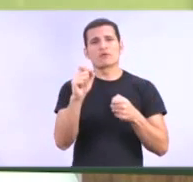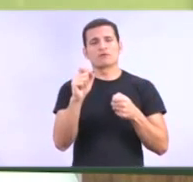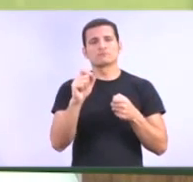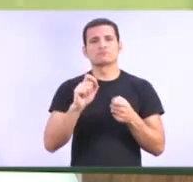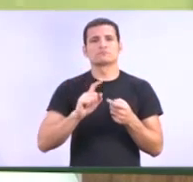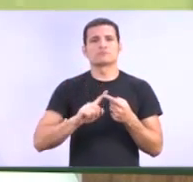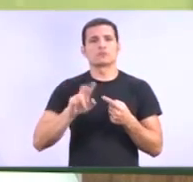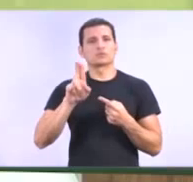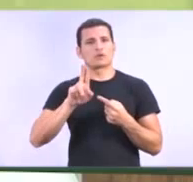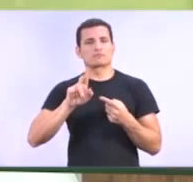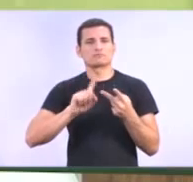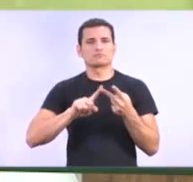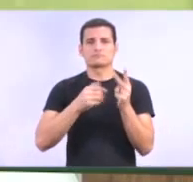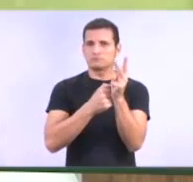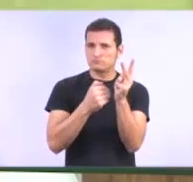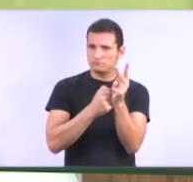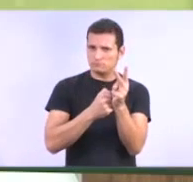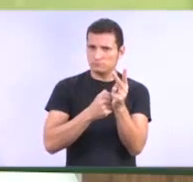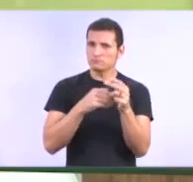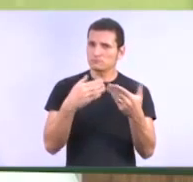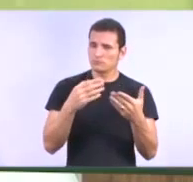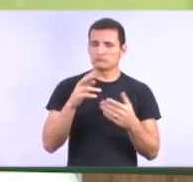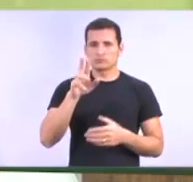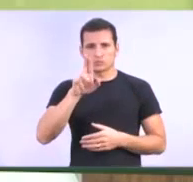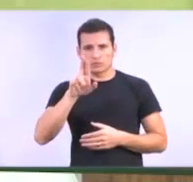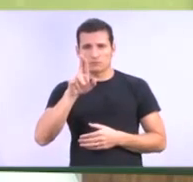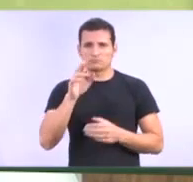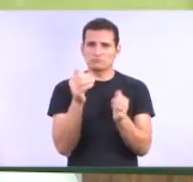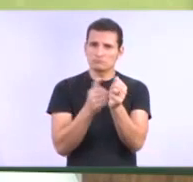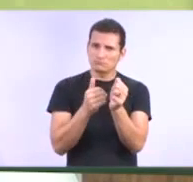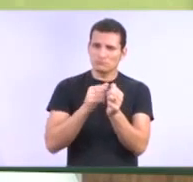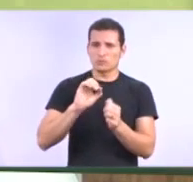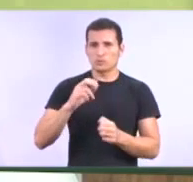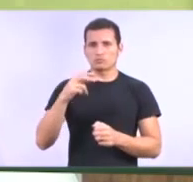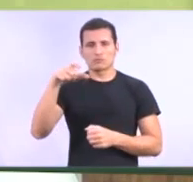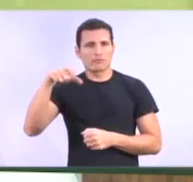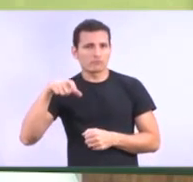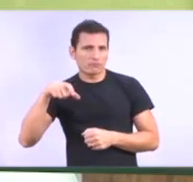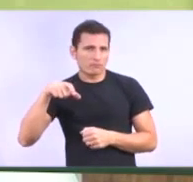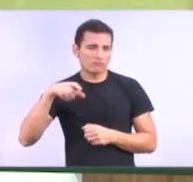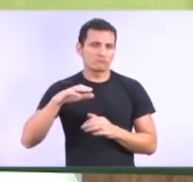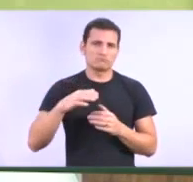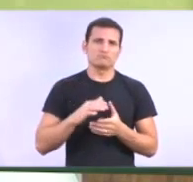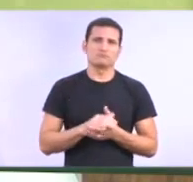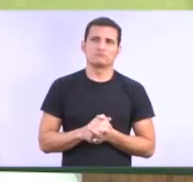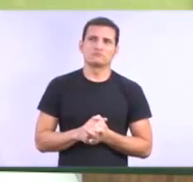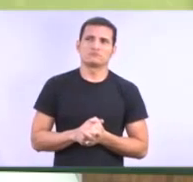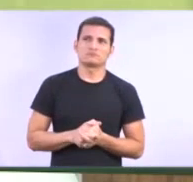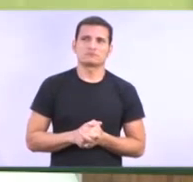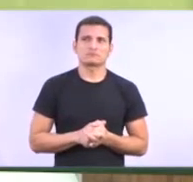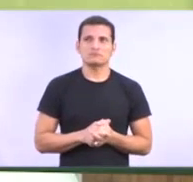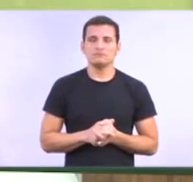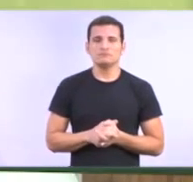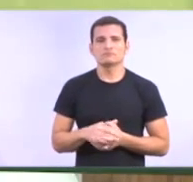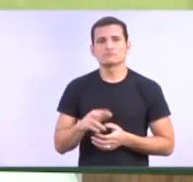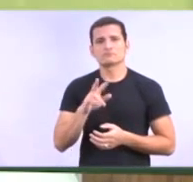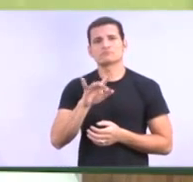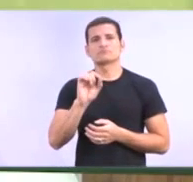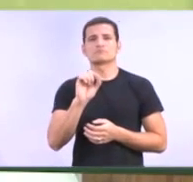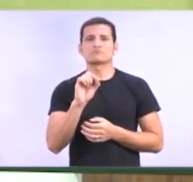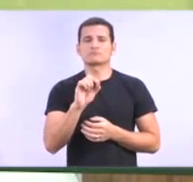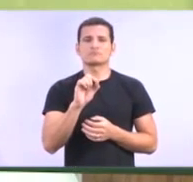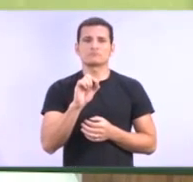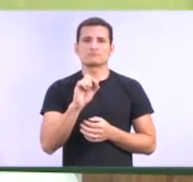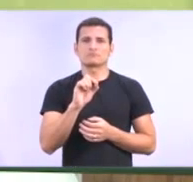uma senha. Então a primeira coisa é você ter um usuário e uma senha, ou então um cartão inteligente, né? Um token, alguma coisa que vai lhe